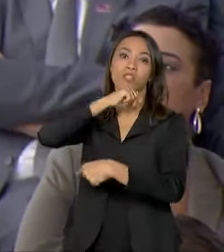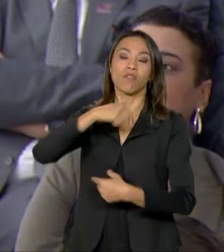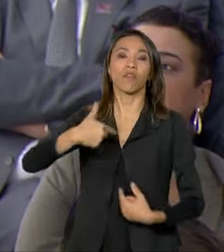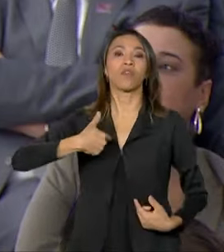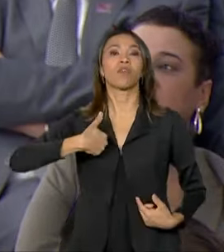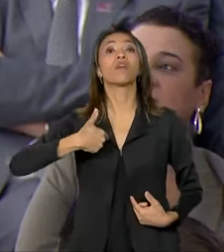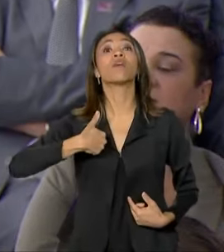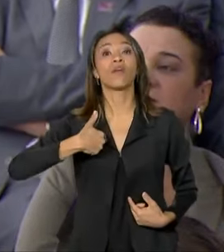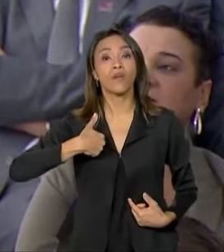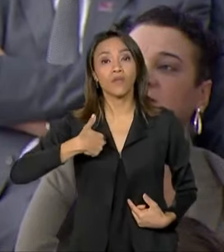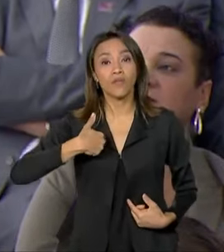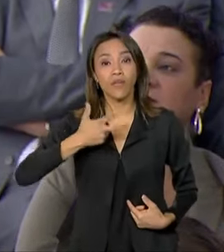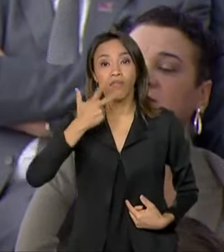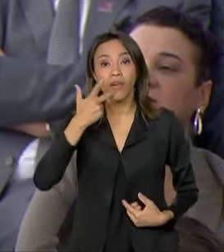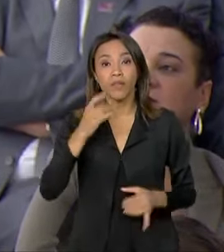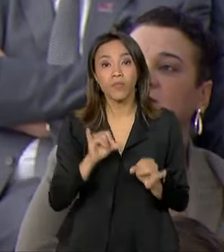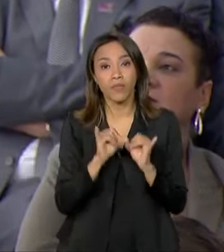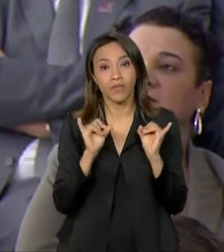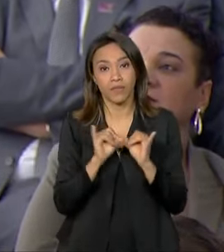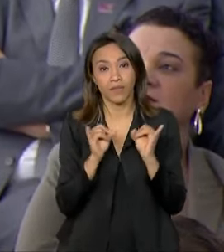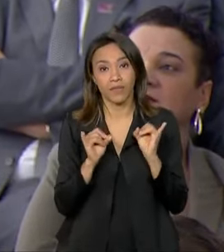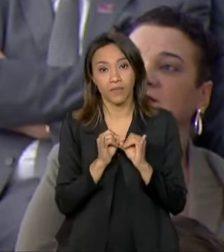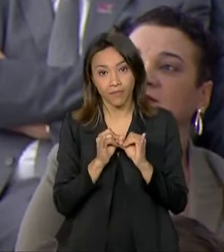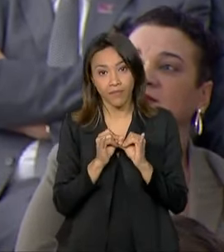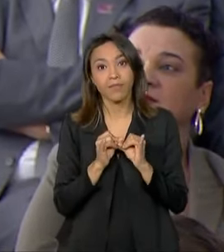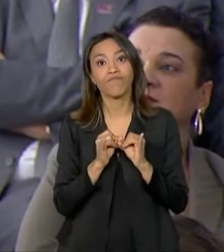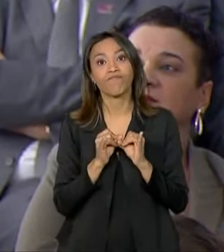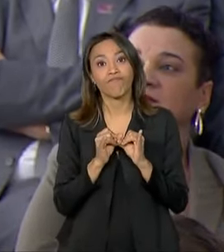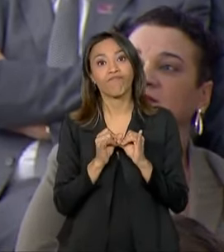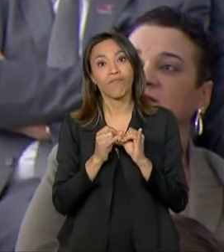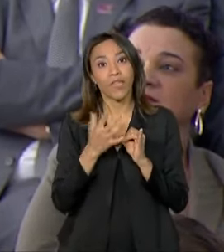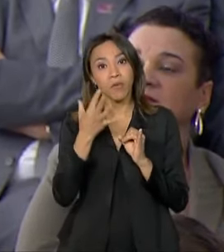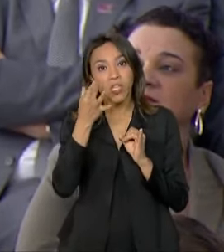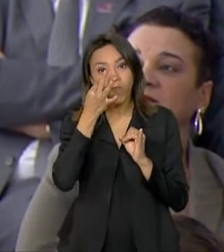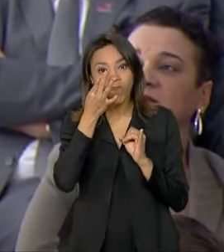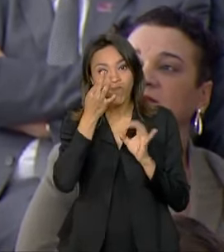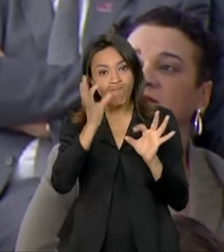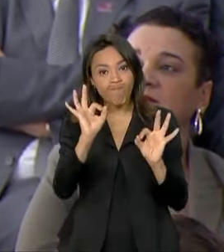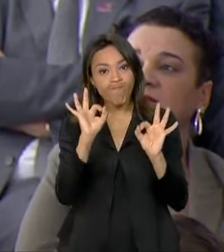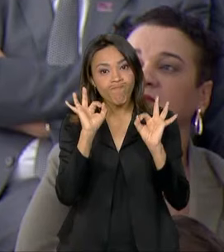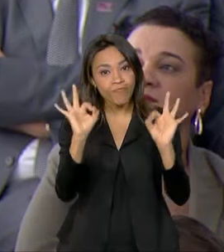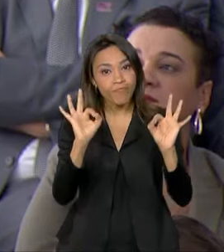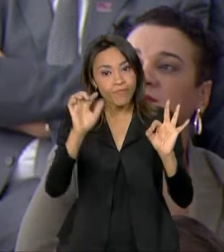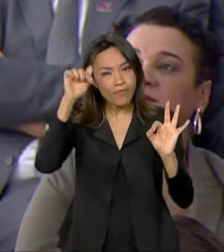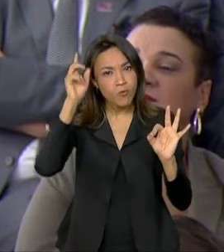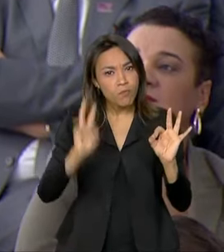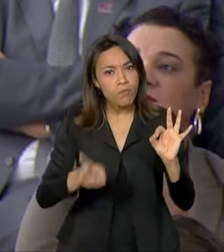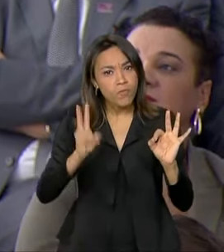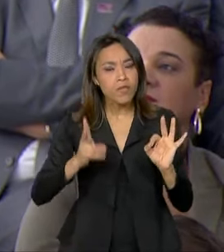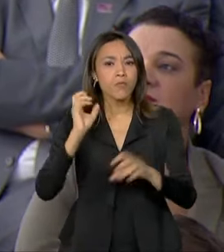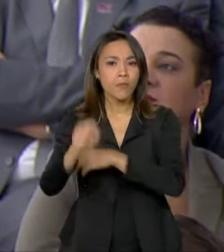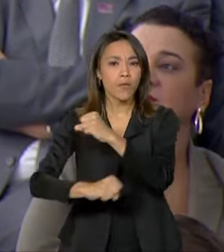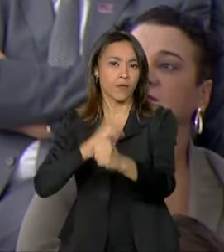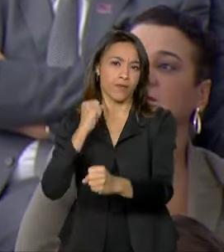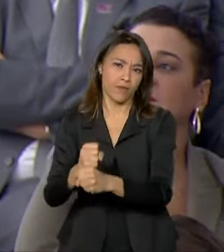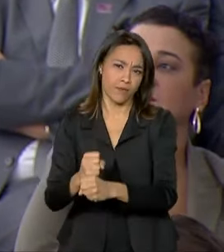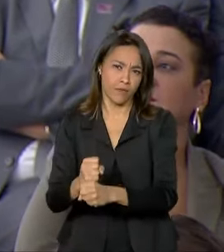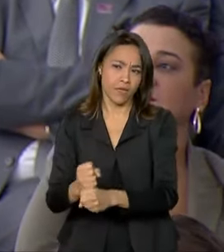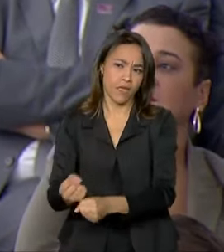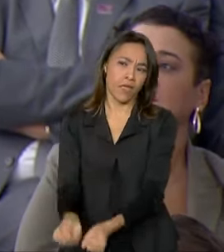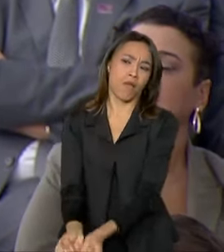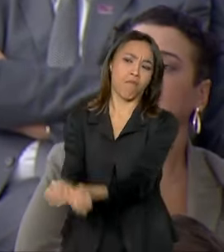estava falando bobagem. O dado concreto é que naquele ano, que muita gente